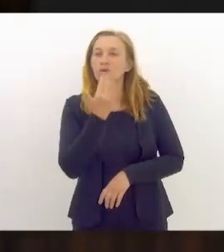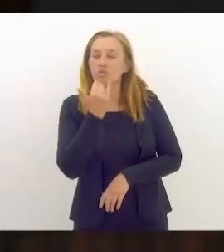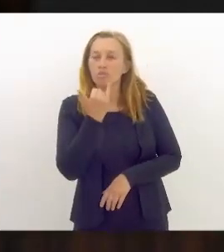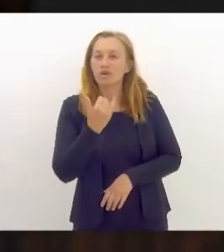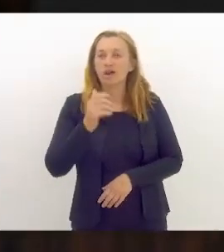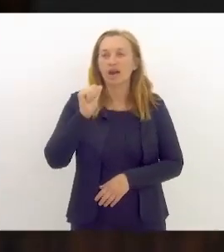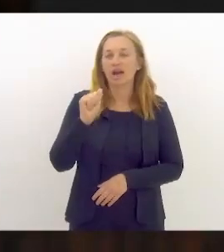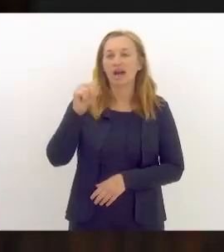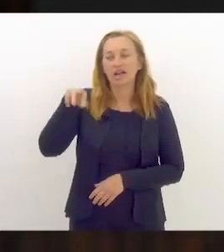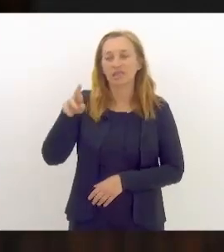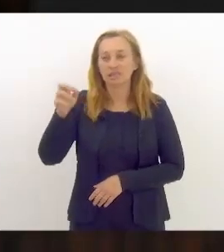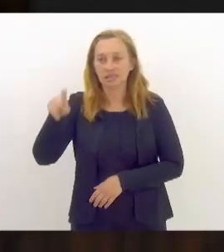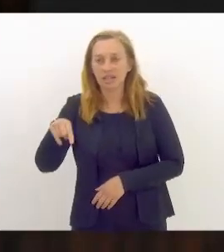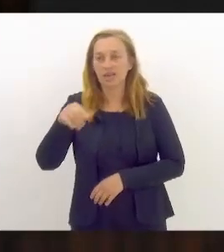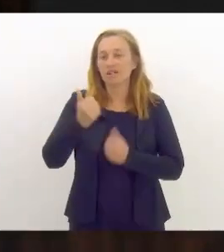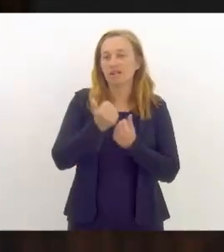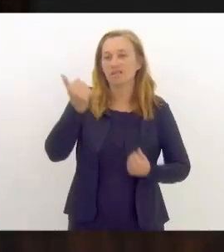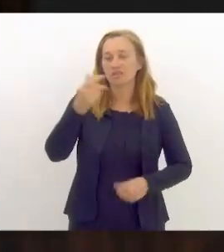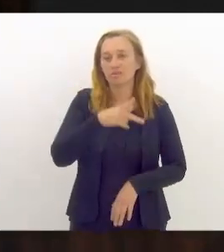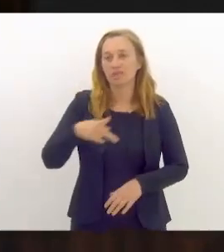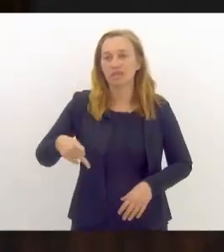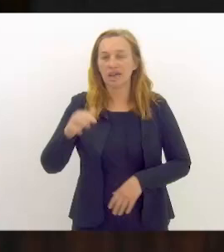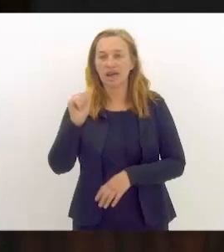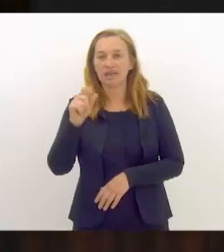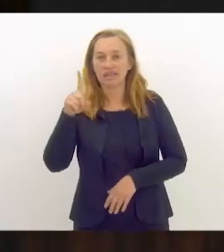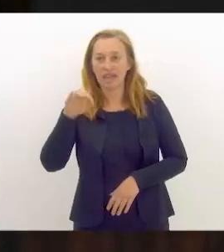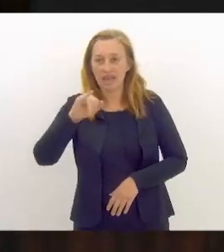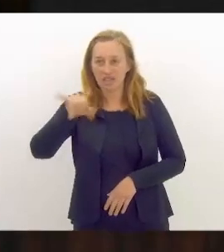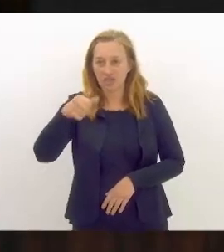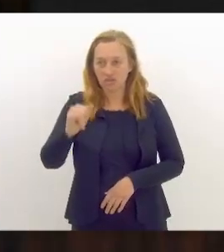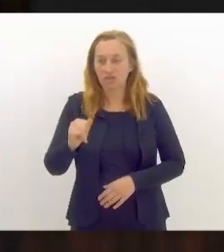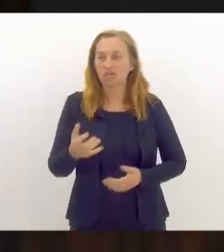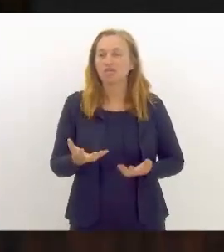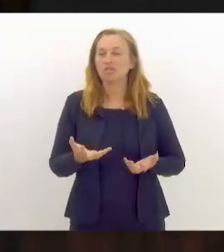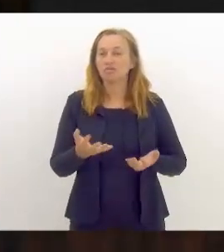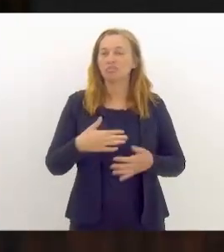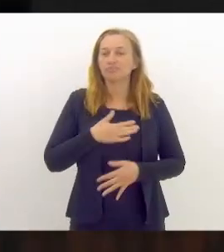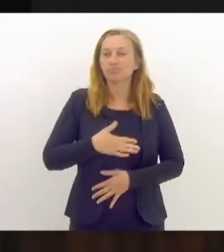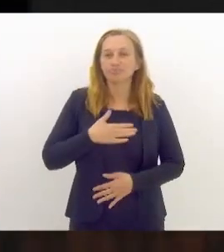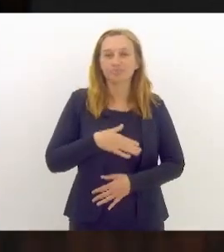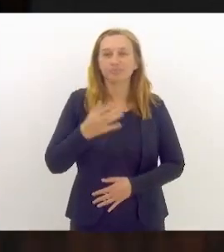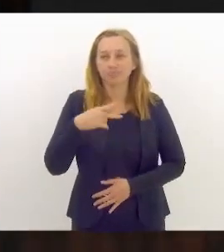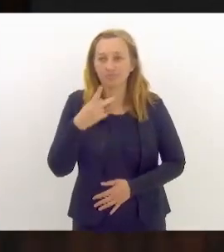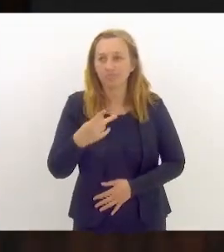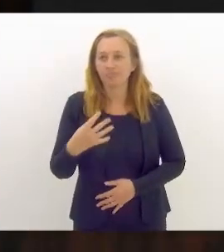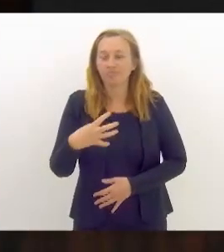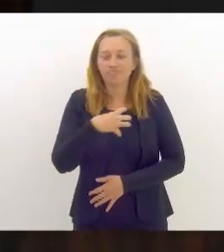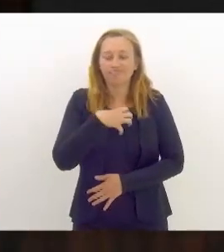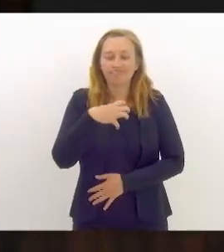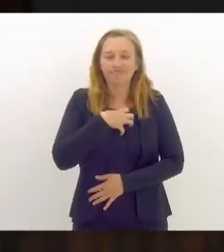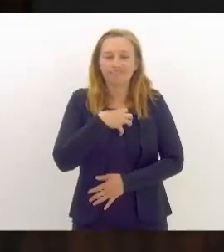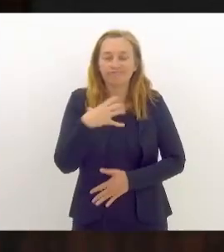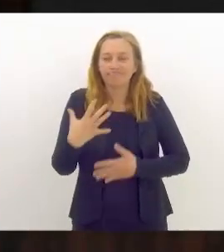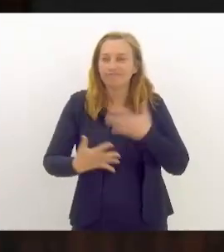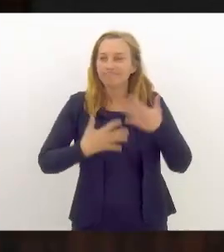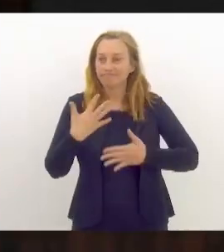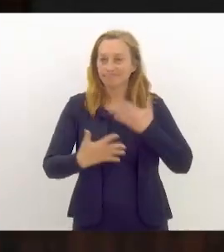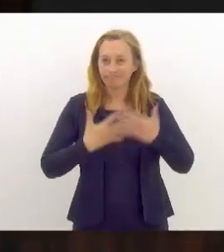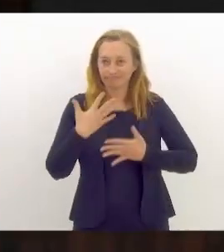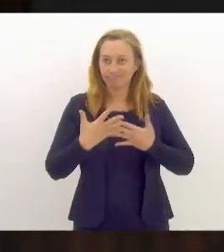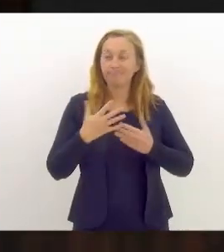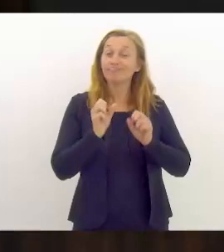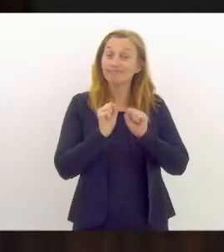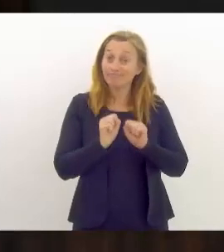Chianca vice-presidente da adérj gostaria de expressar o quanto nos sentimos honrados e gratificados